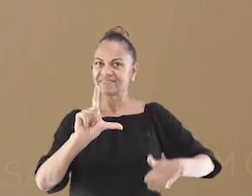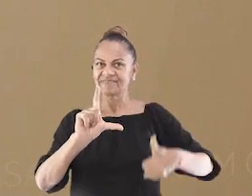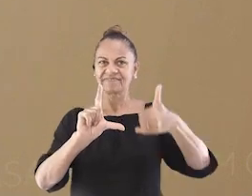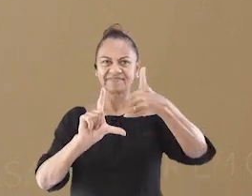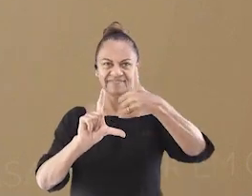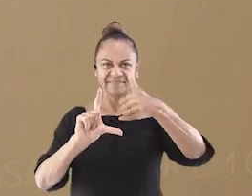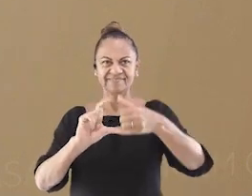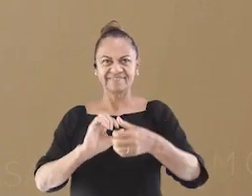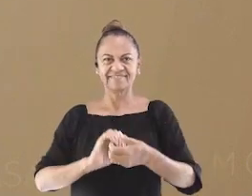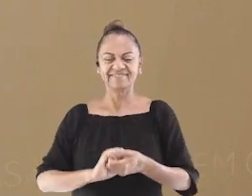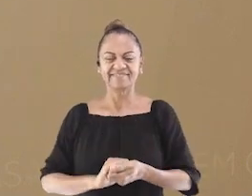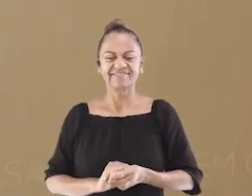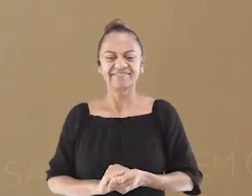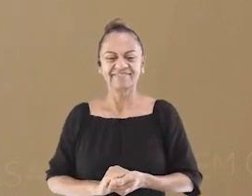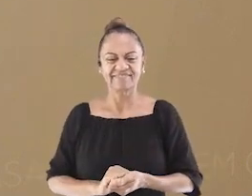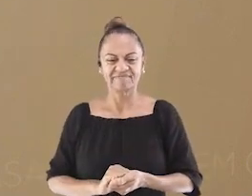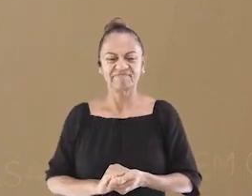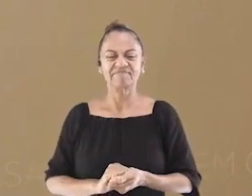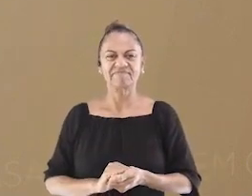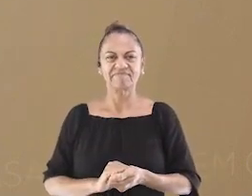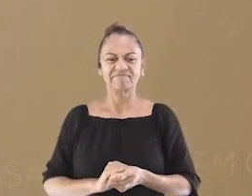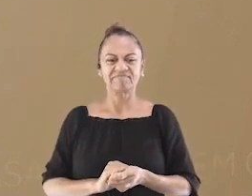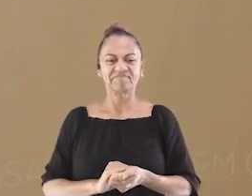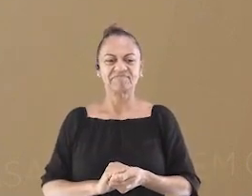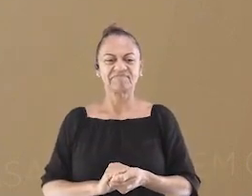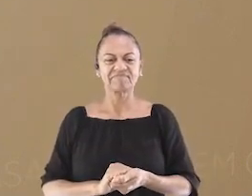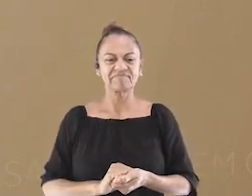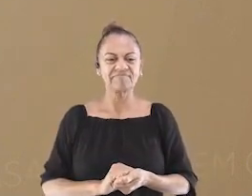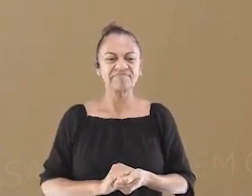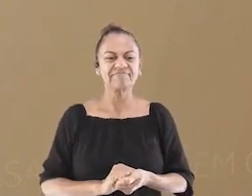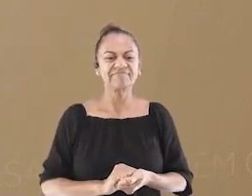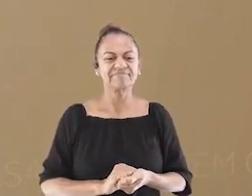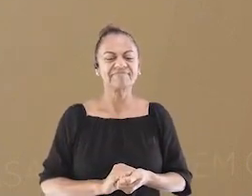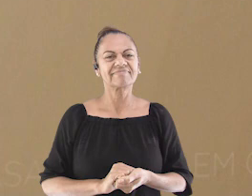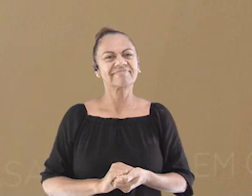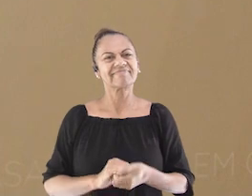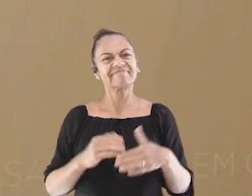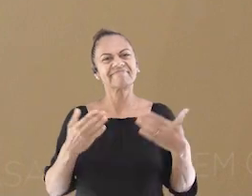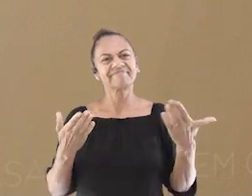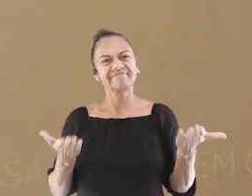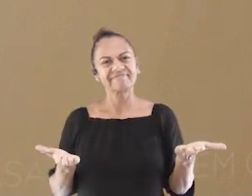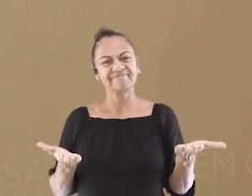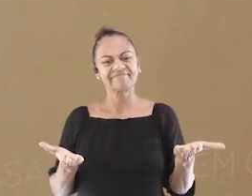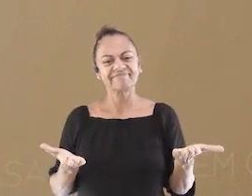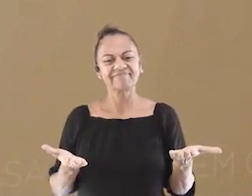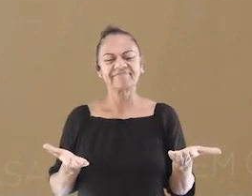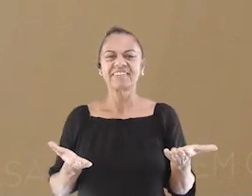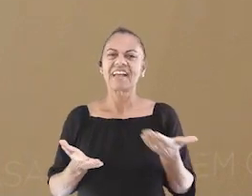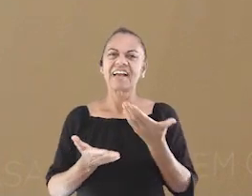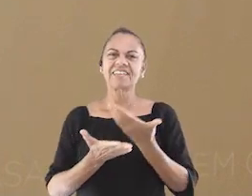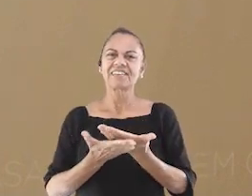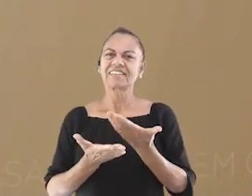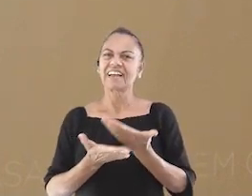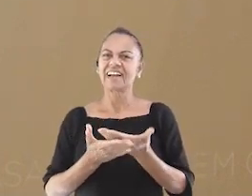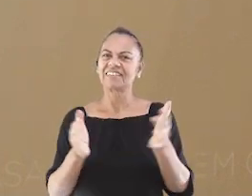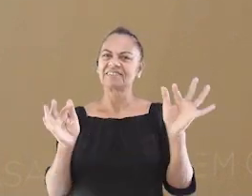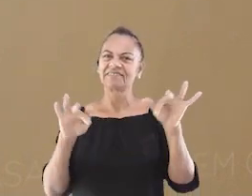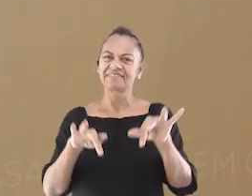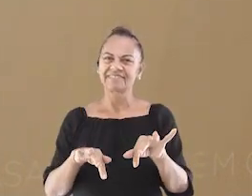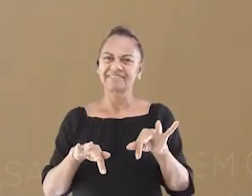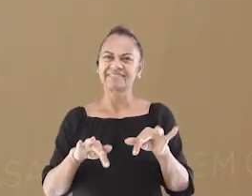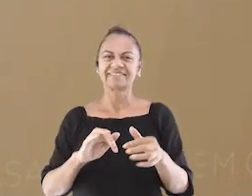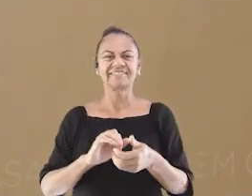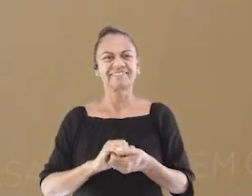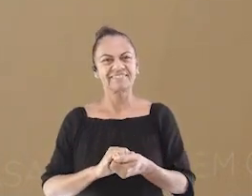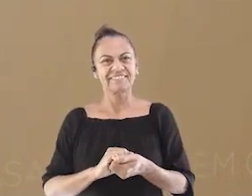Code que está aparecendo na sua tela com o seu celular. Pois bem, chegamos ao final